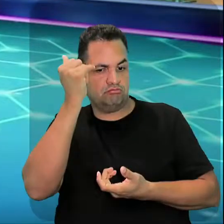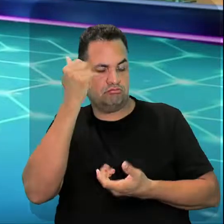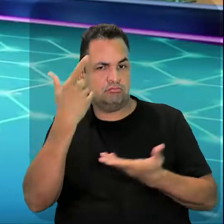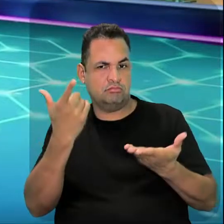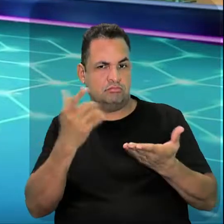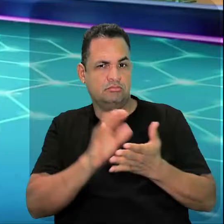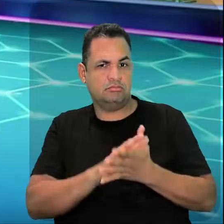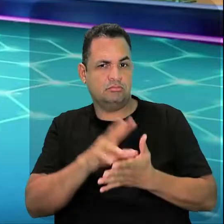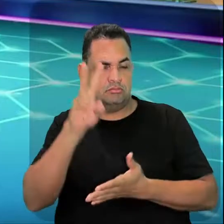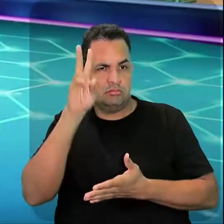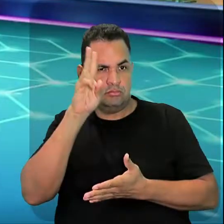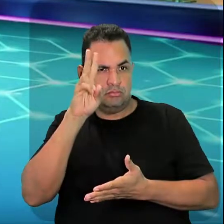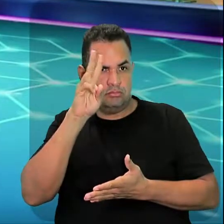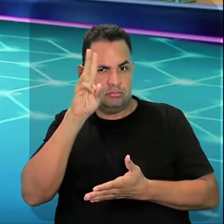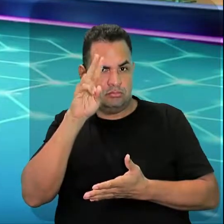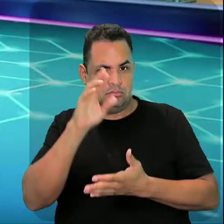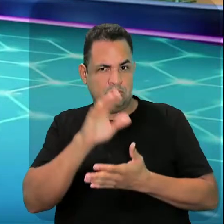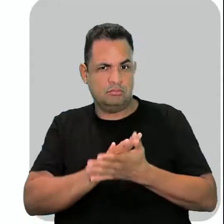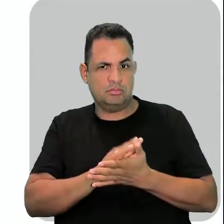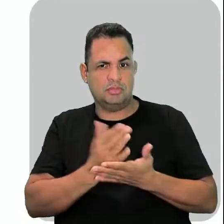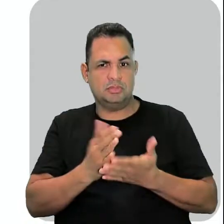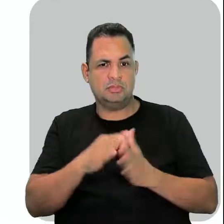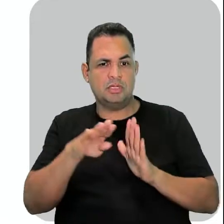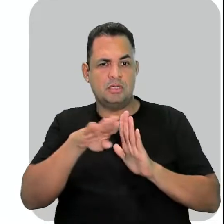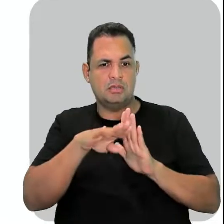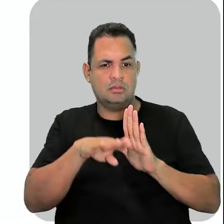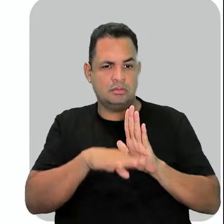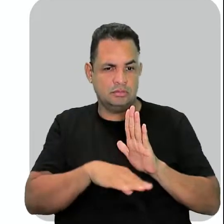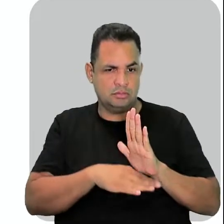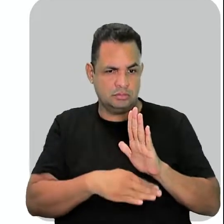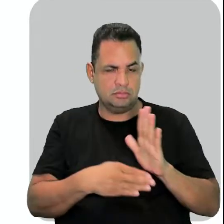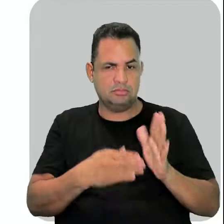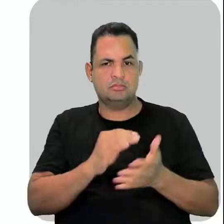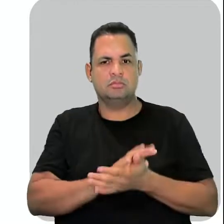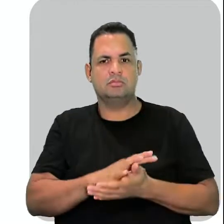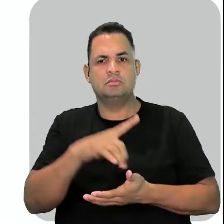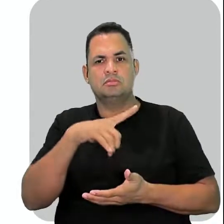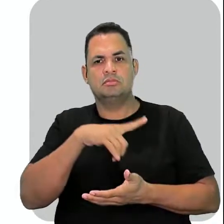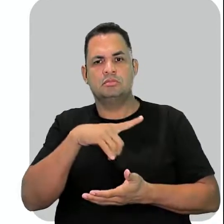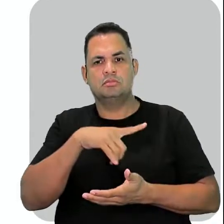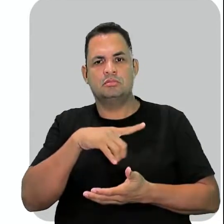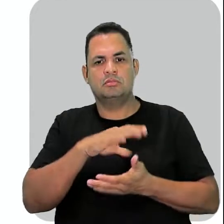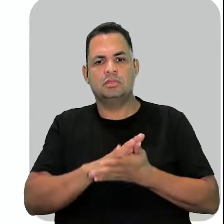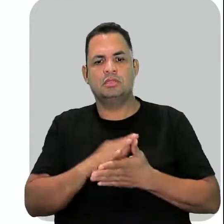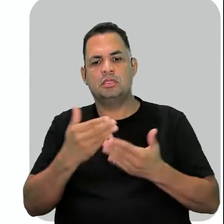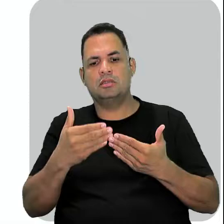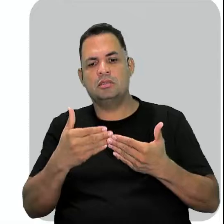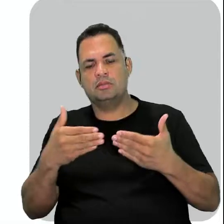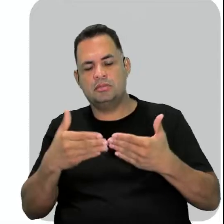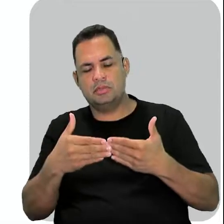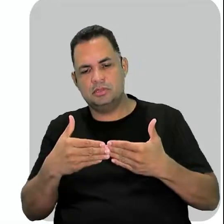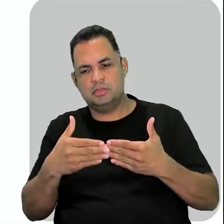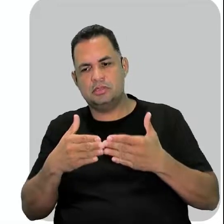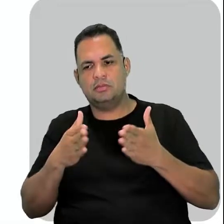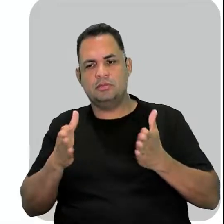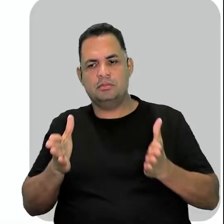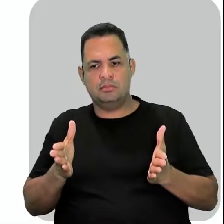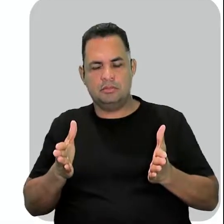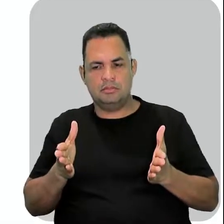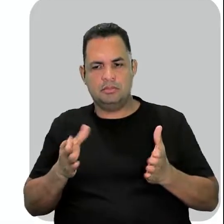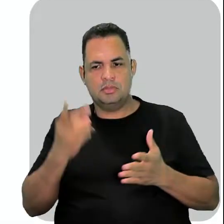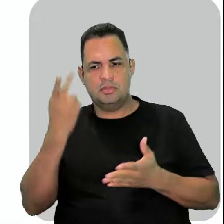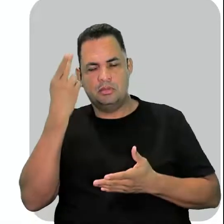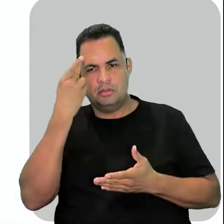você precisa lembrar das classificações das cadeias. Nós temos cadeias aberta, fechada,